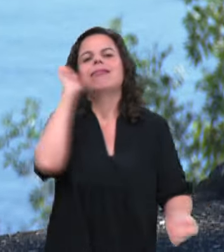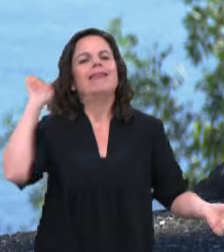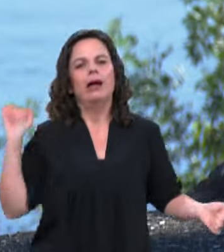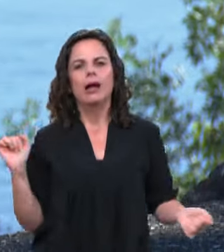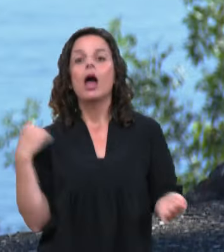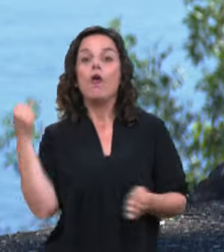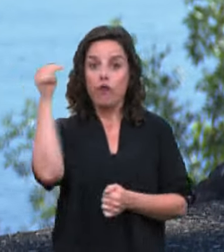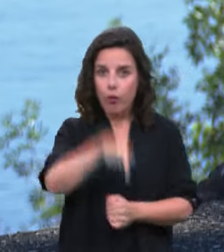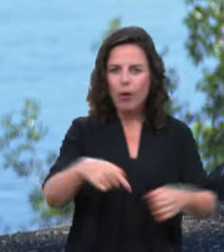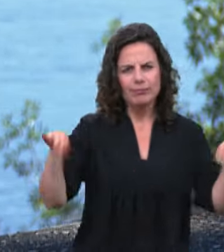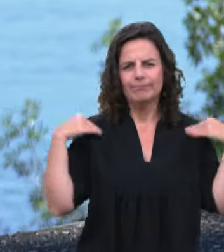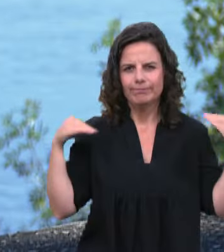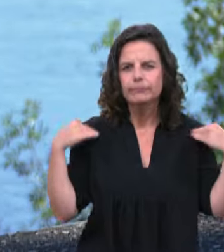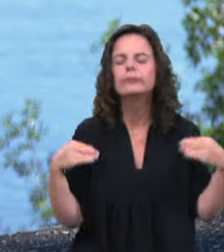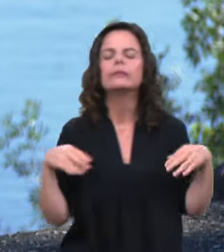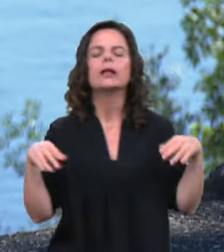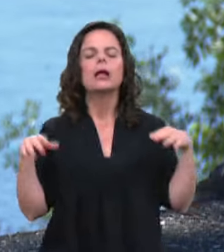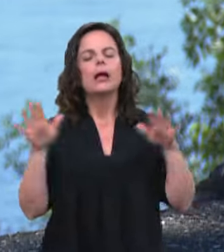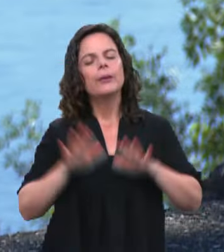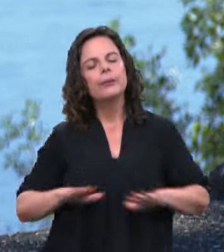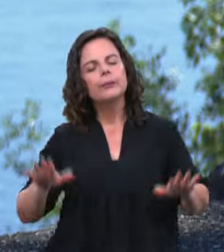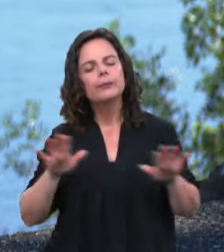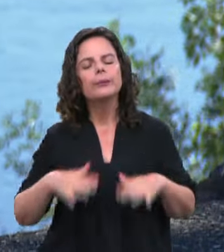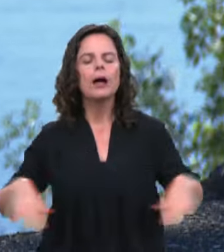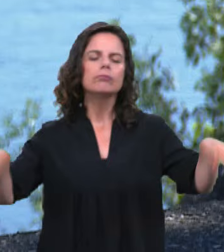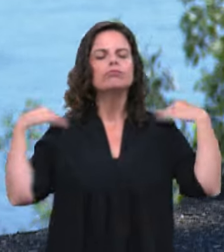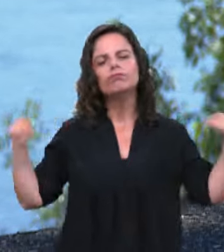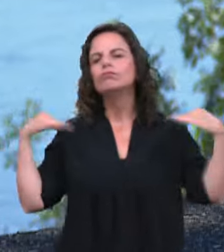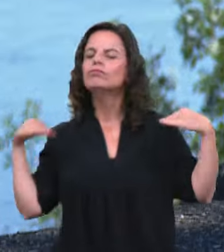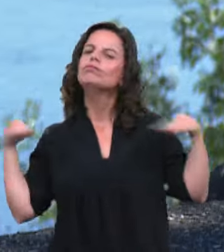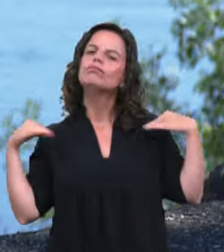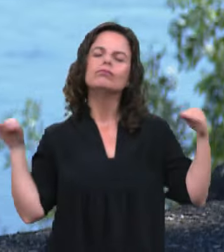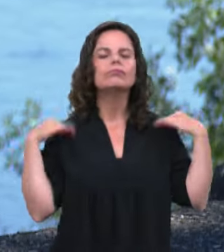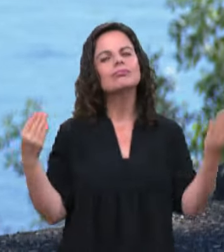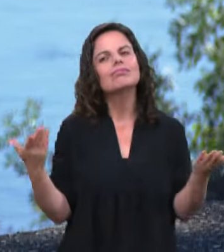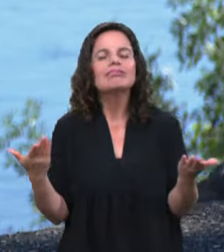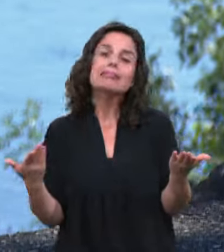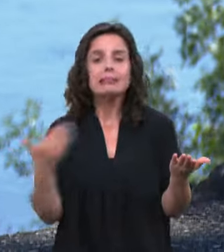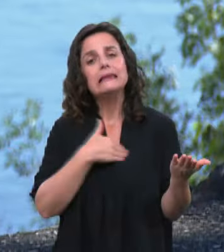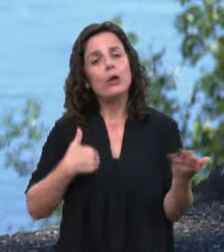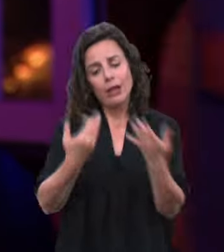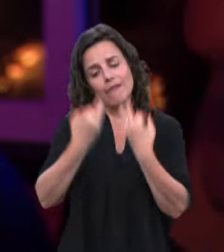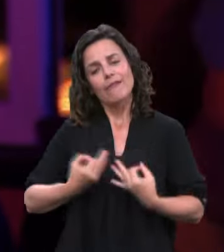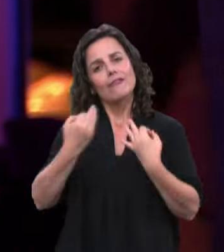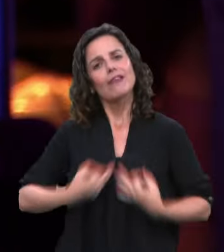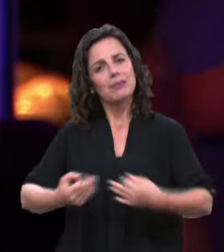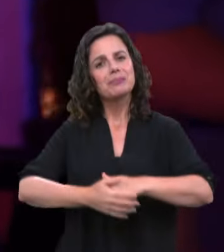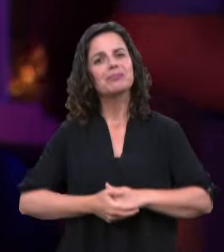para descomprimir, para me exercitar e, no fundo, para cuidar da minha saúde.